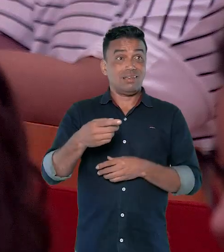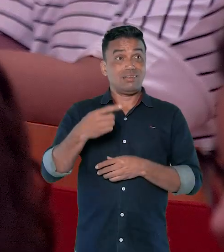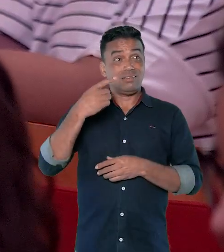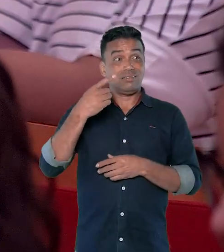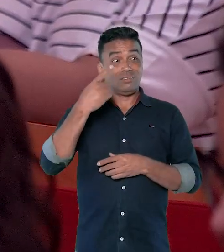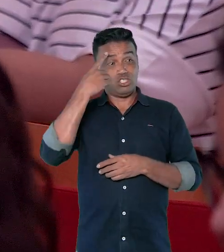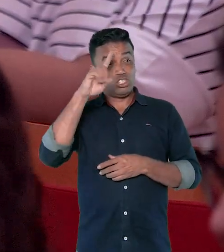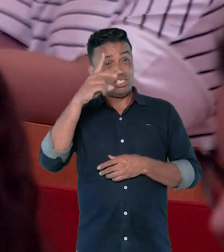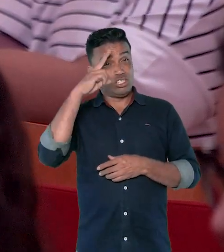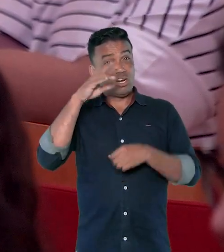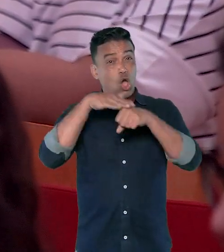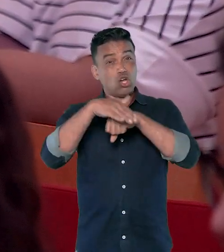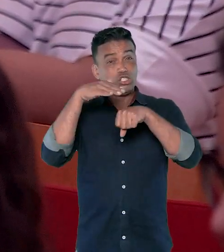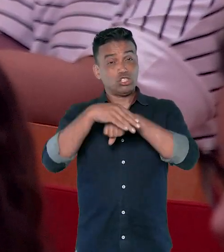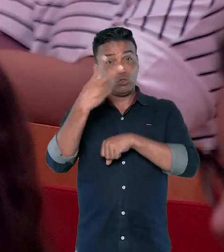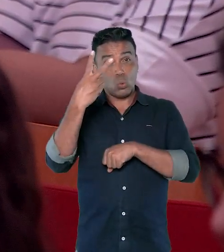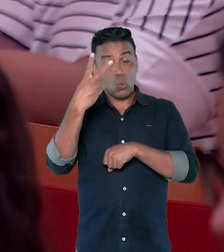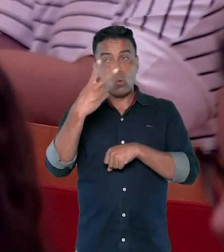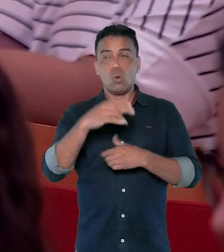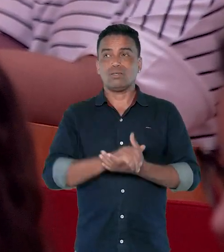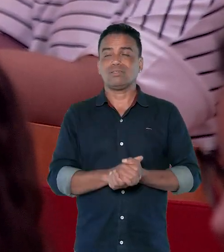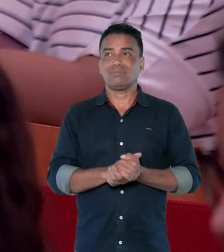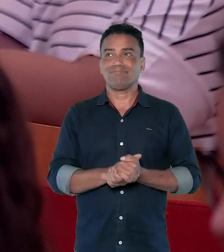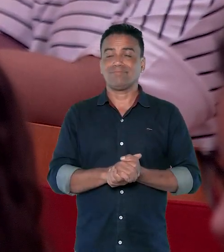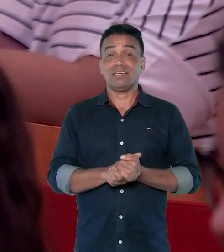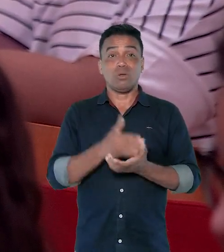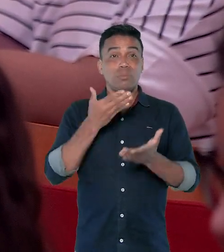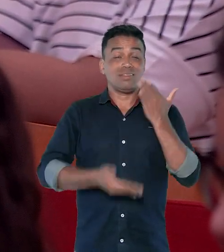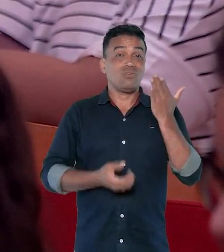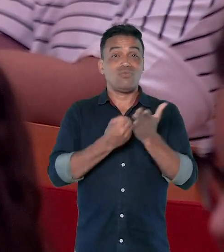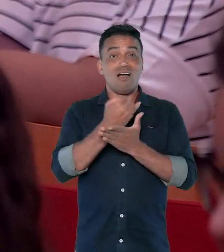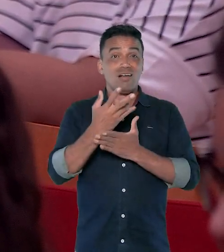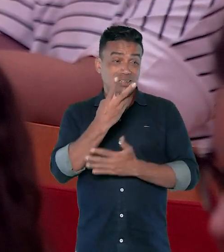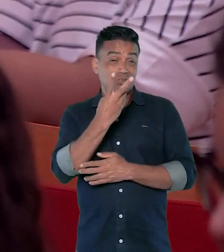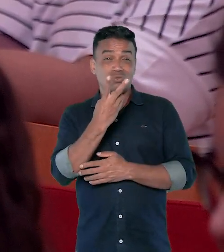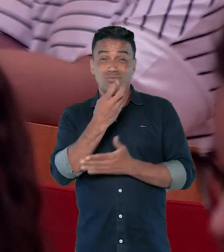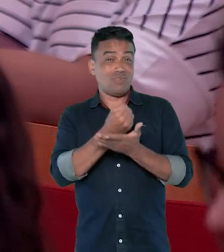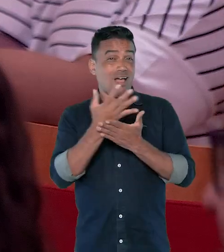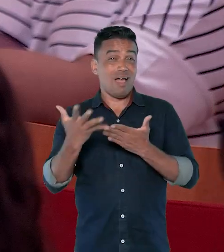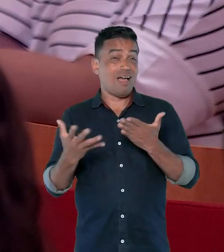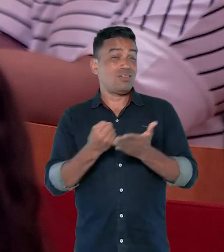porque nós perdemos muitos alunos para o tráfico, é uma